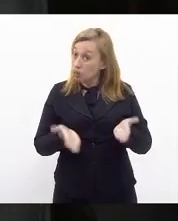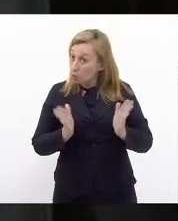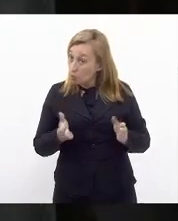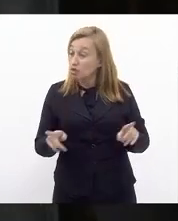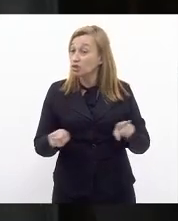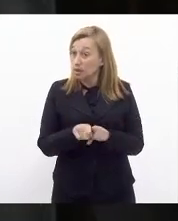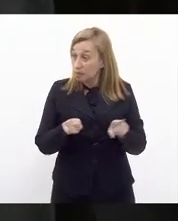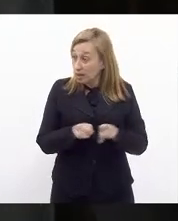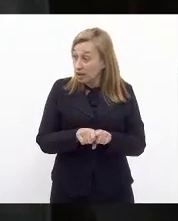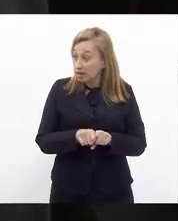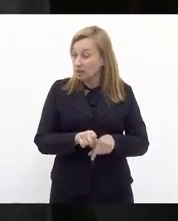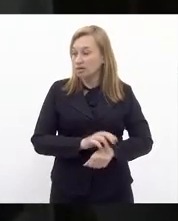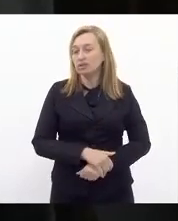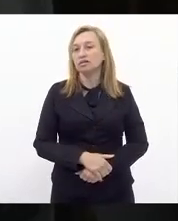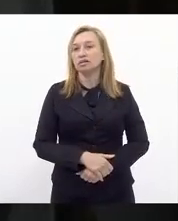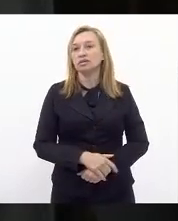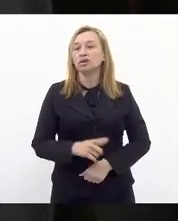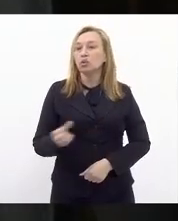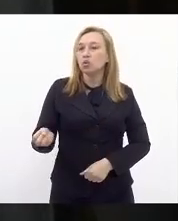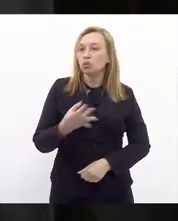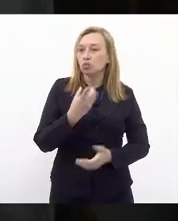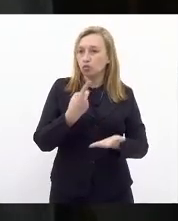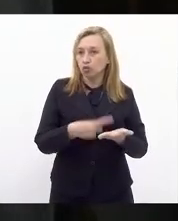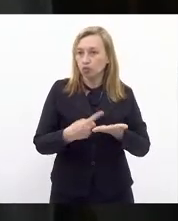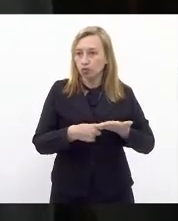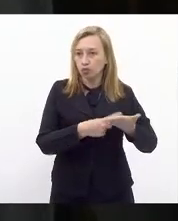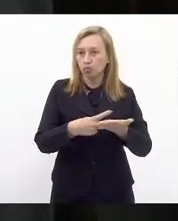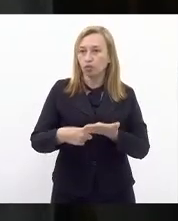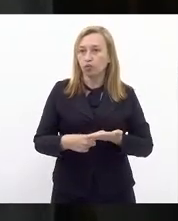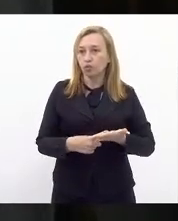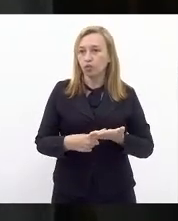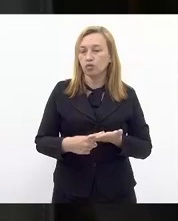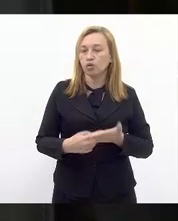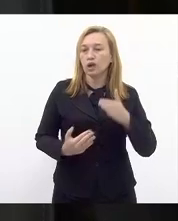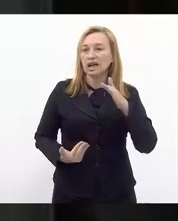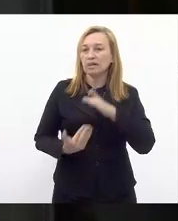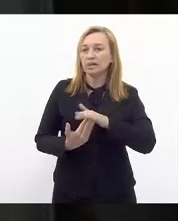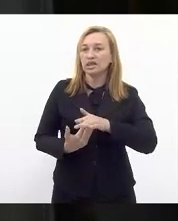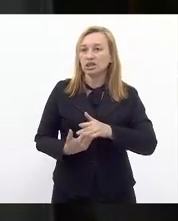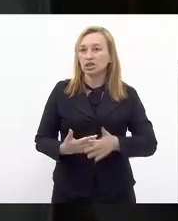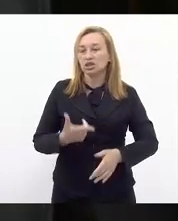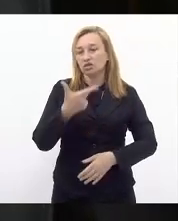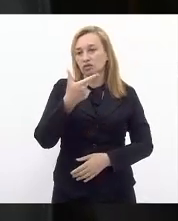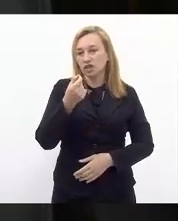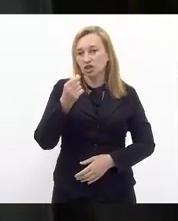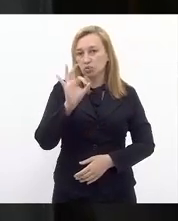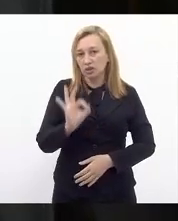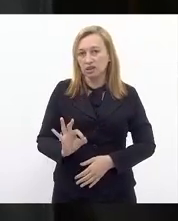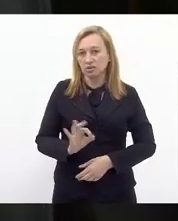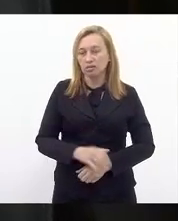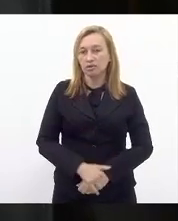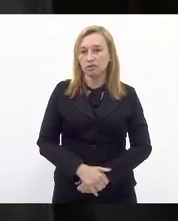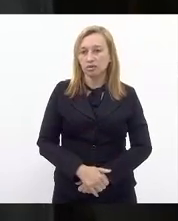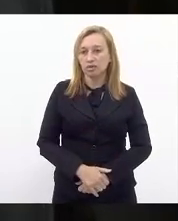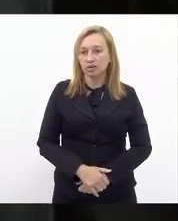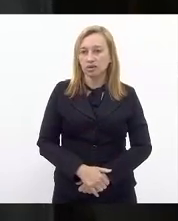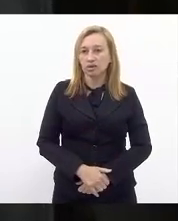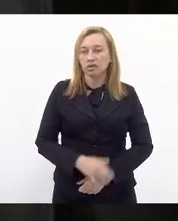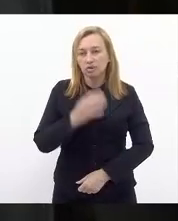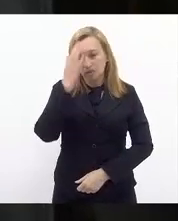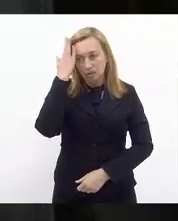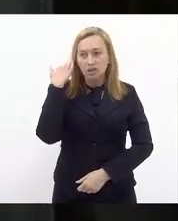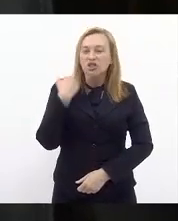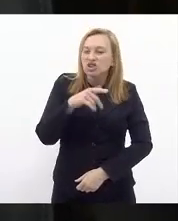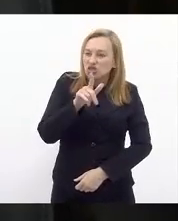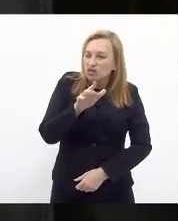hoje mesmo houve um novo acordo de ficar no limite dos vinte por cento para ter uma